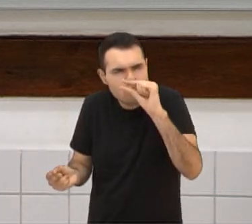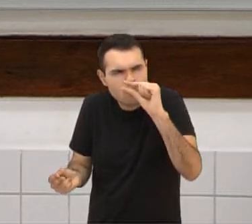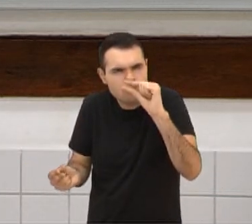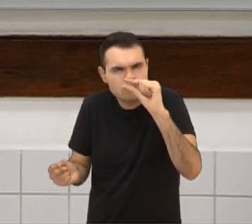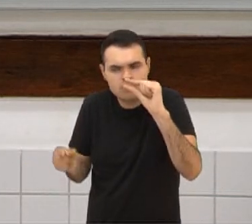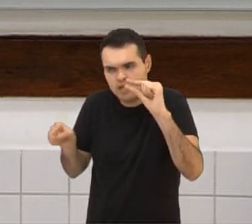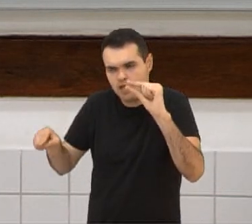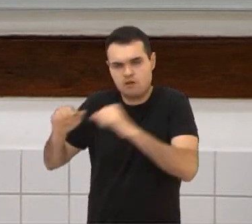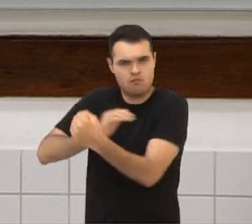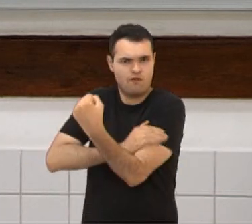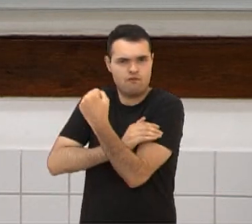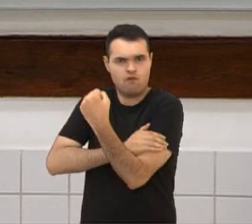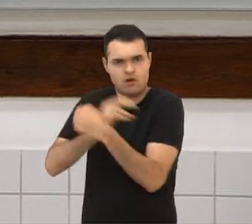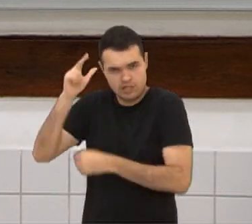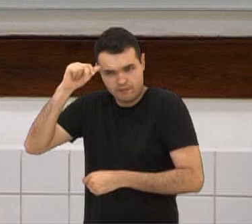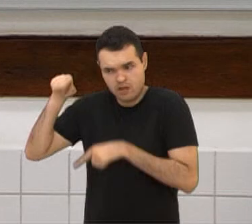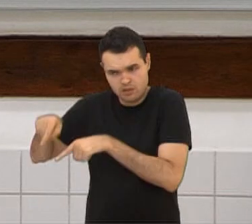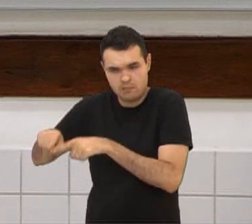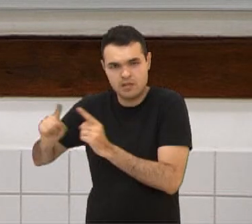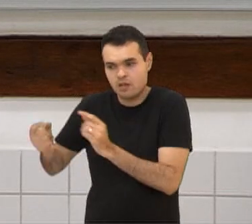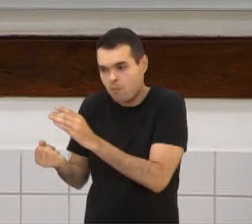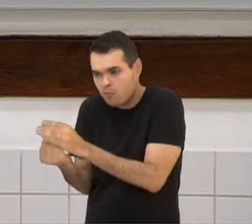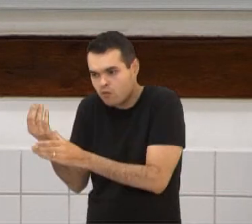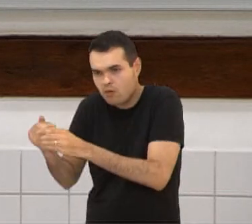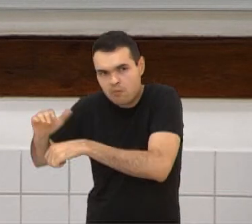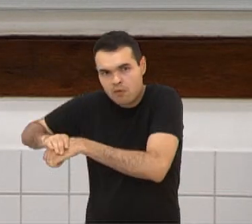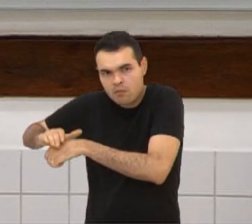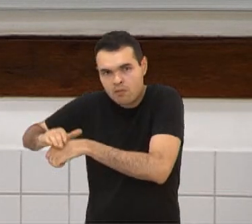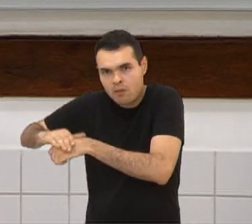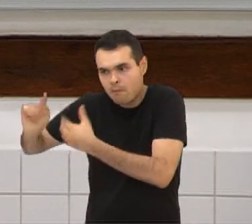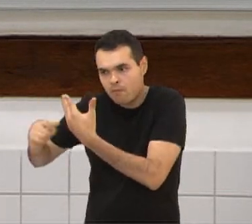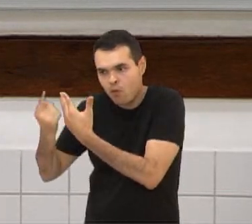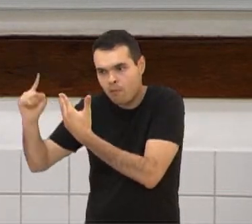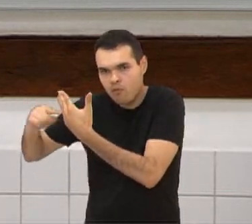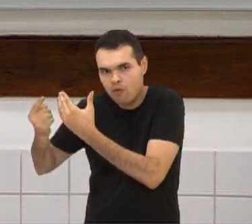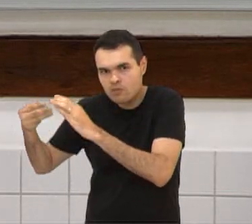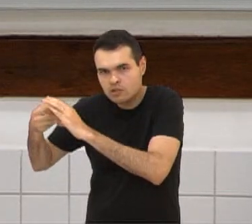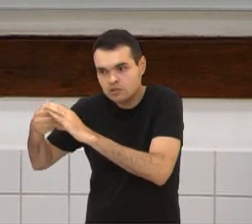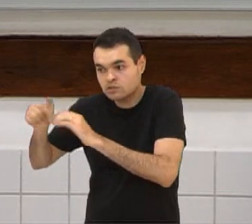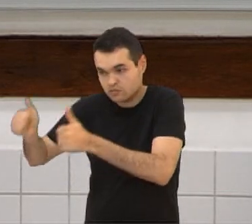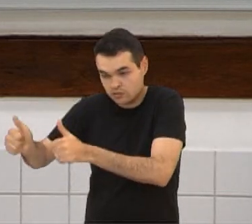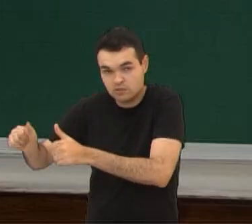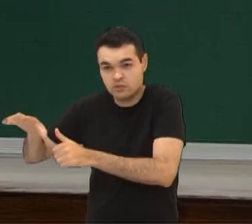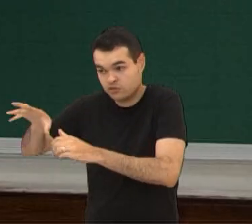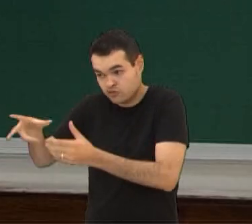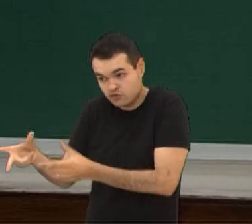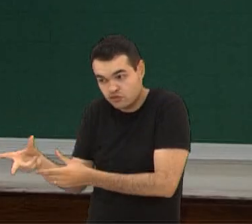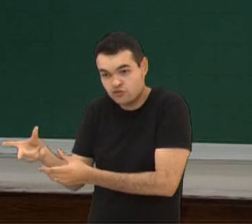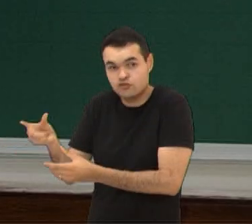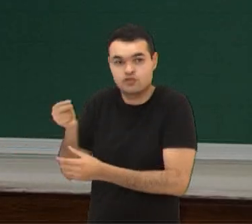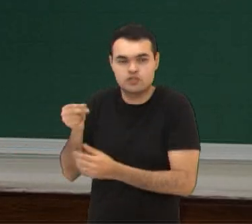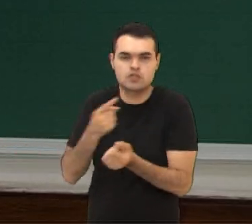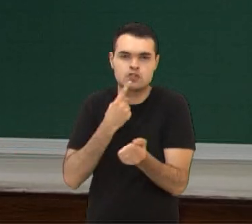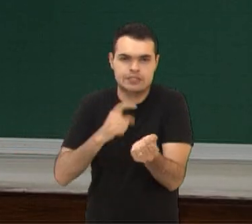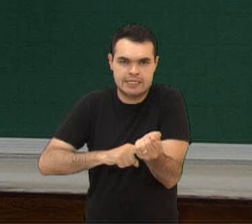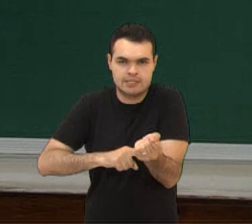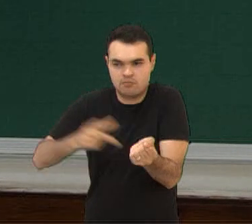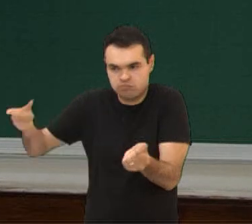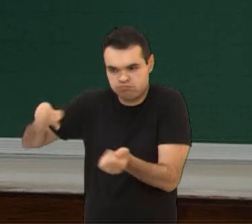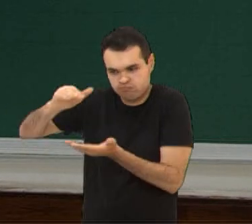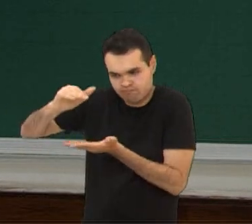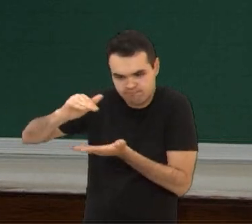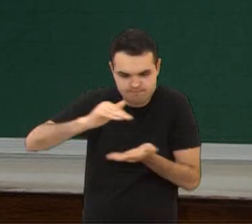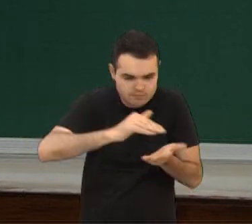forte do que a gente, sobrevive. Mas ele produziu anticorpos contra aquele veneno. Aí vai lá, tira parte do sangue do cavalo, leva